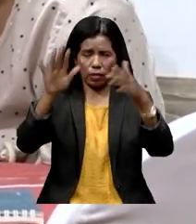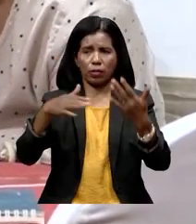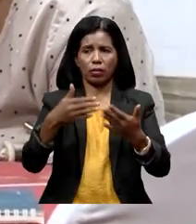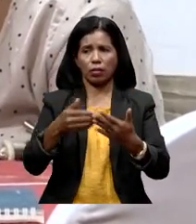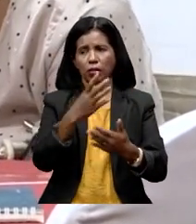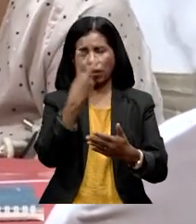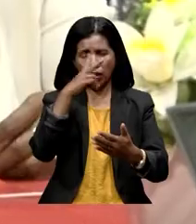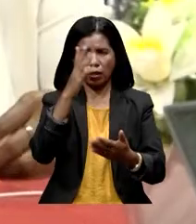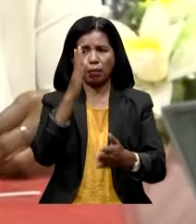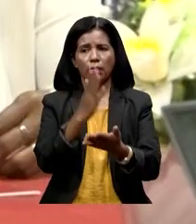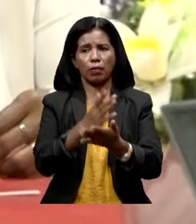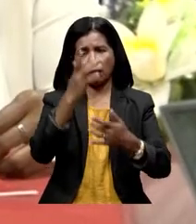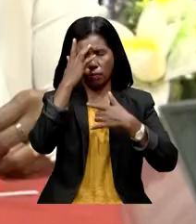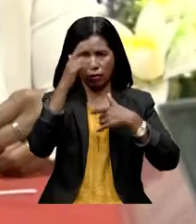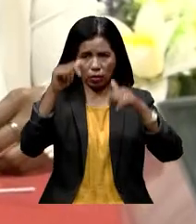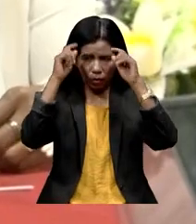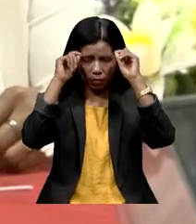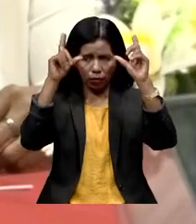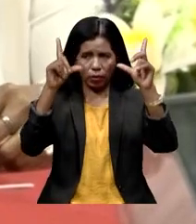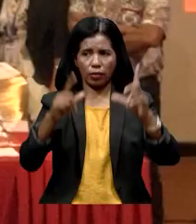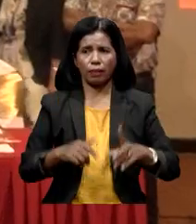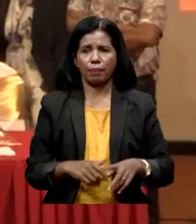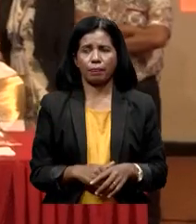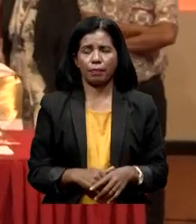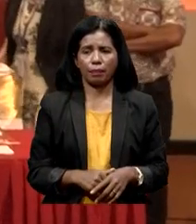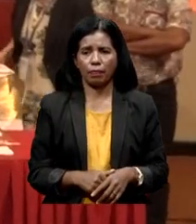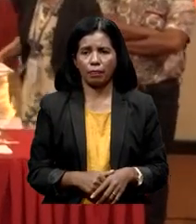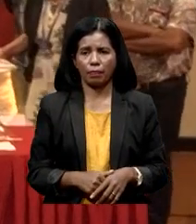atubele combate tuberculose e Timor-Leste. Santina de Jesus, Tito Silva, GMN.